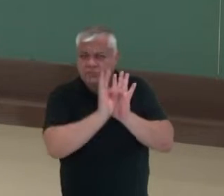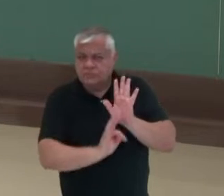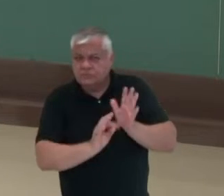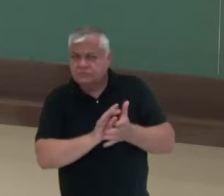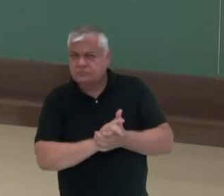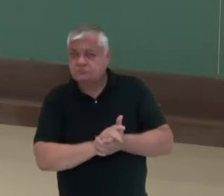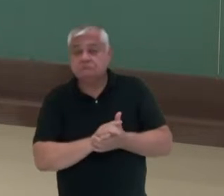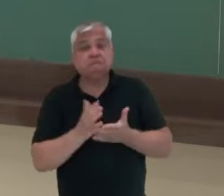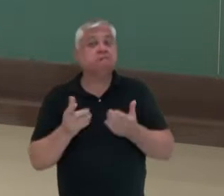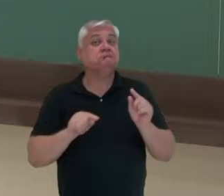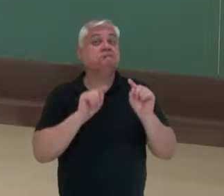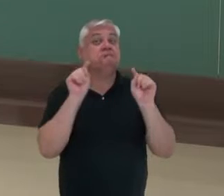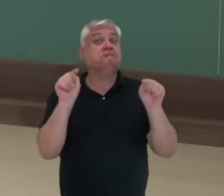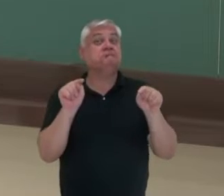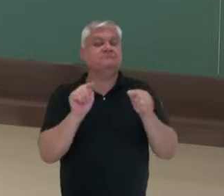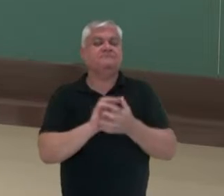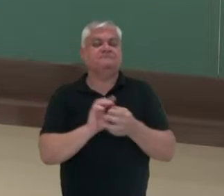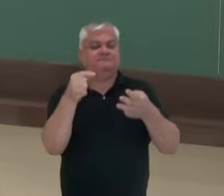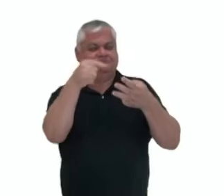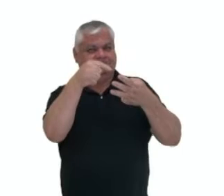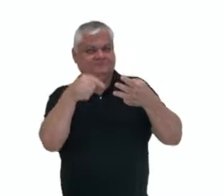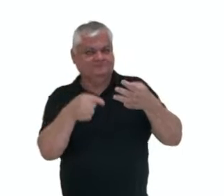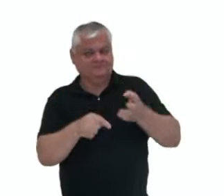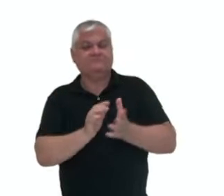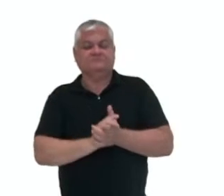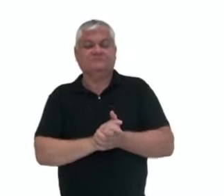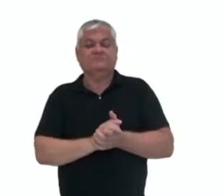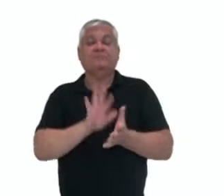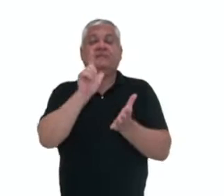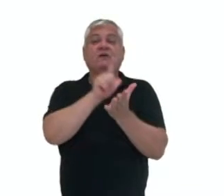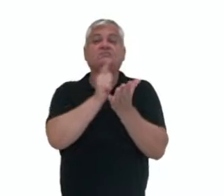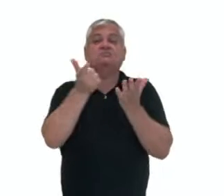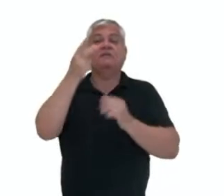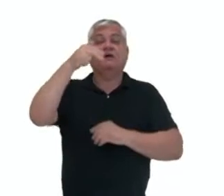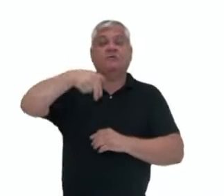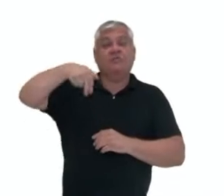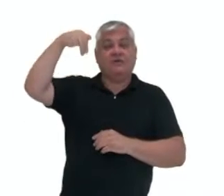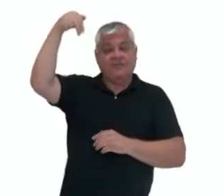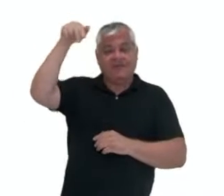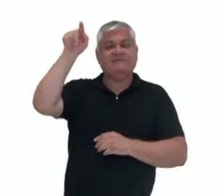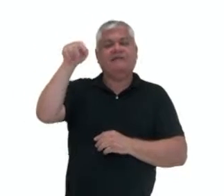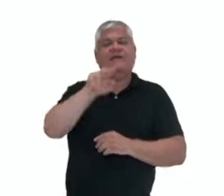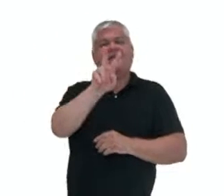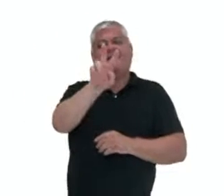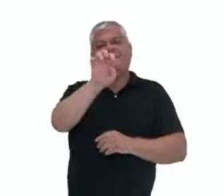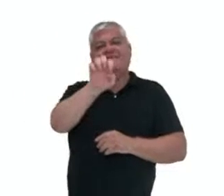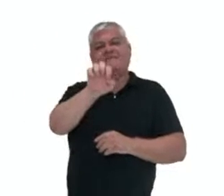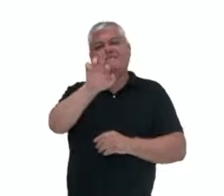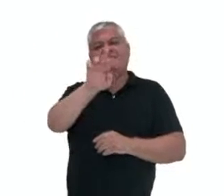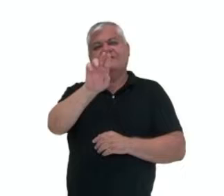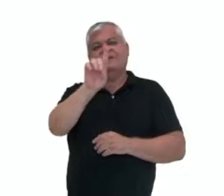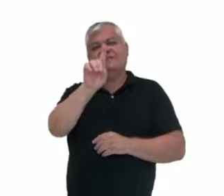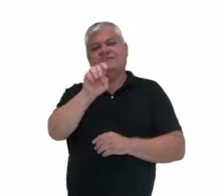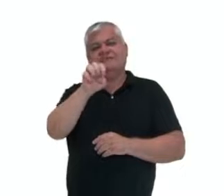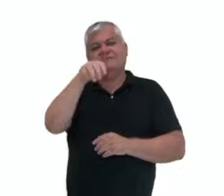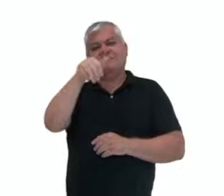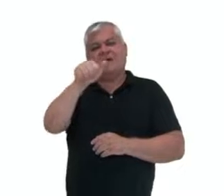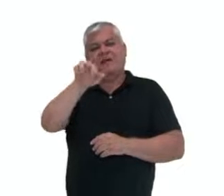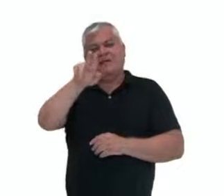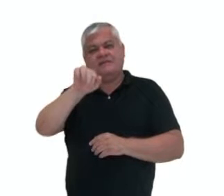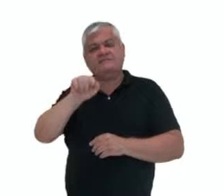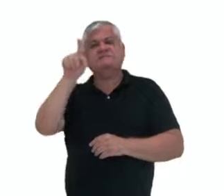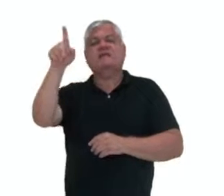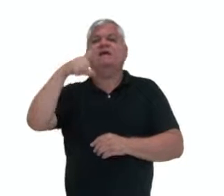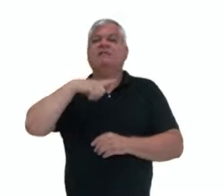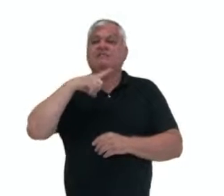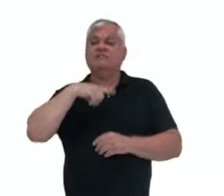texto? Então, disponível no Diário do Nordeste e Verdes Mares, nós temos o editorial intitulado Amor